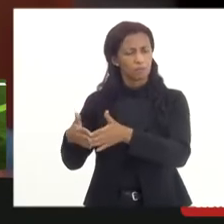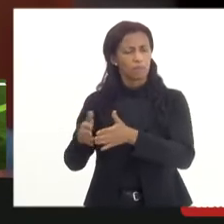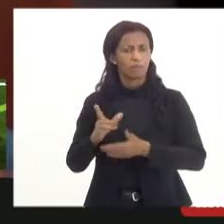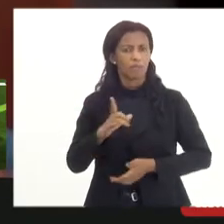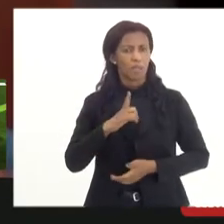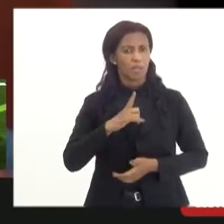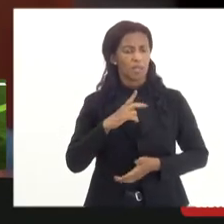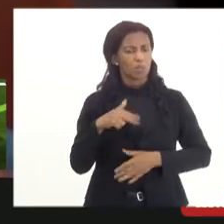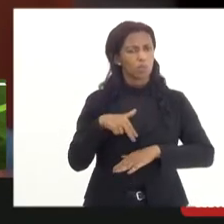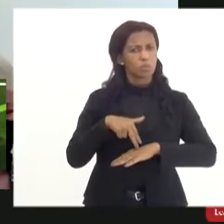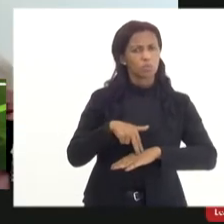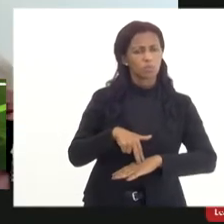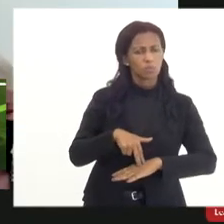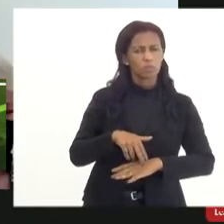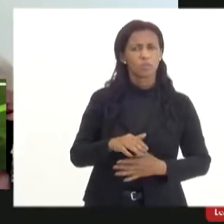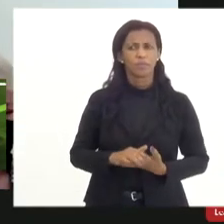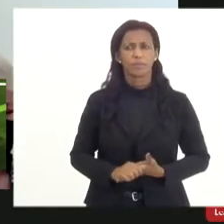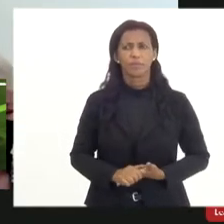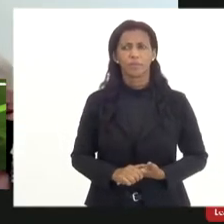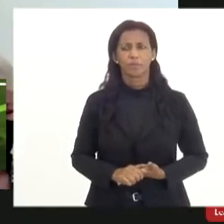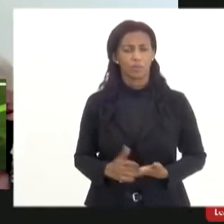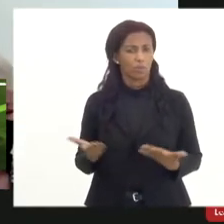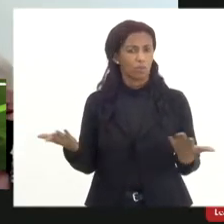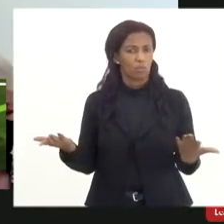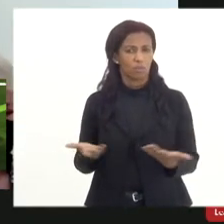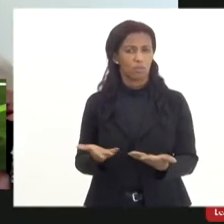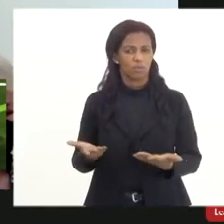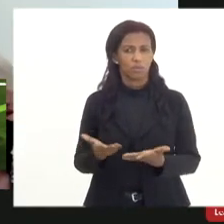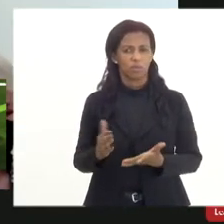um posicionamento, né, hoje